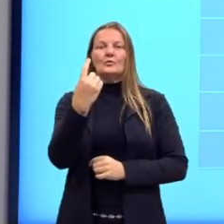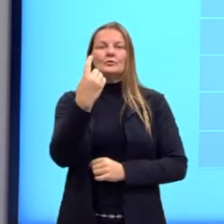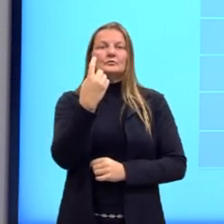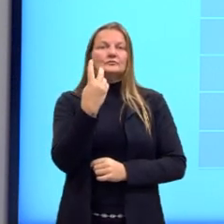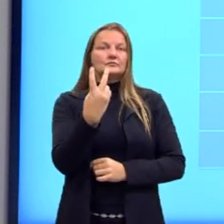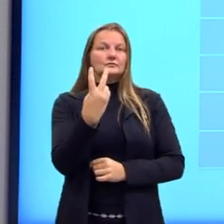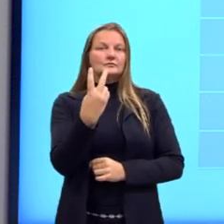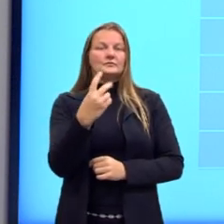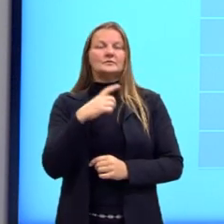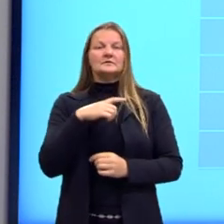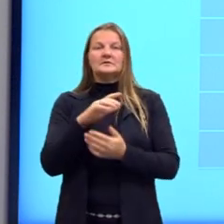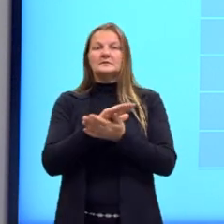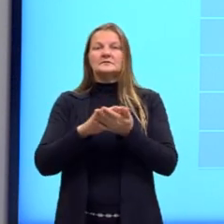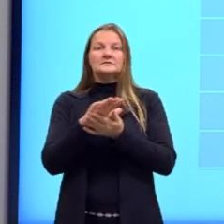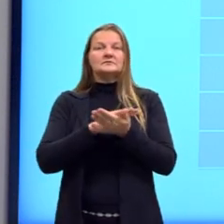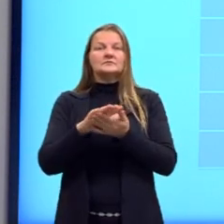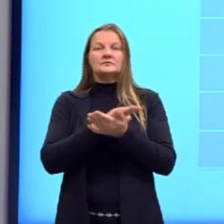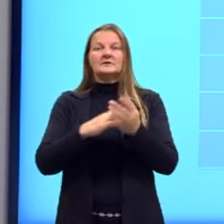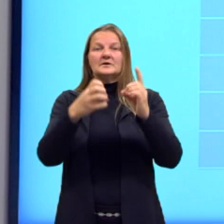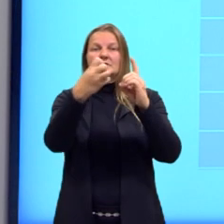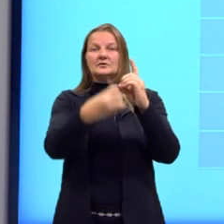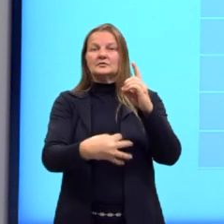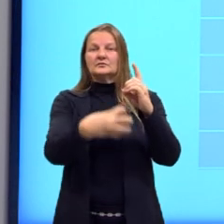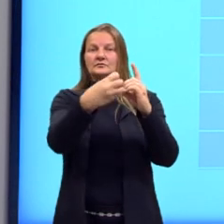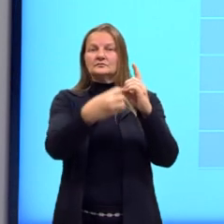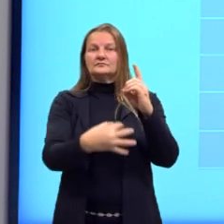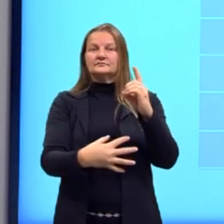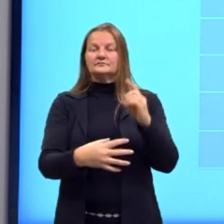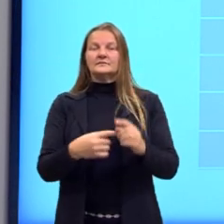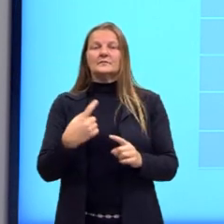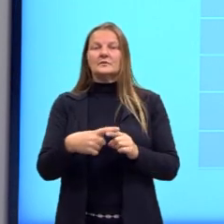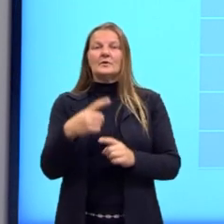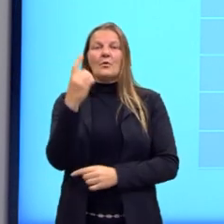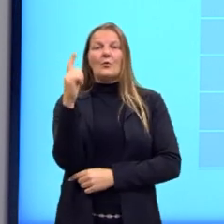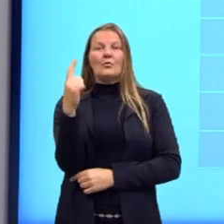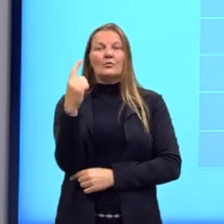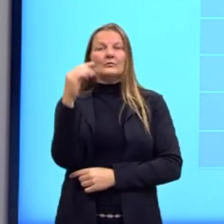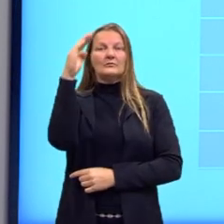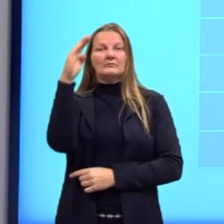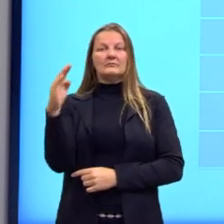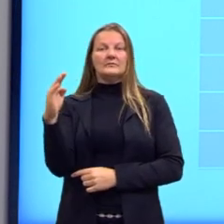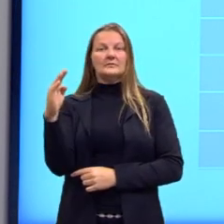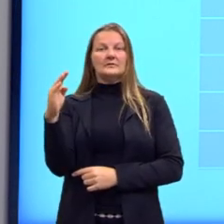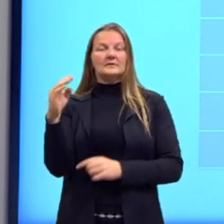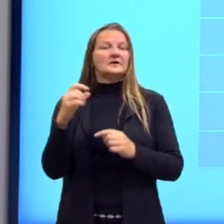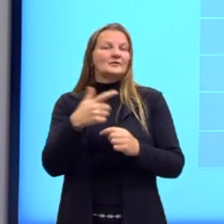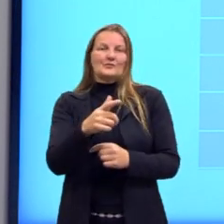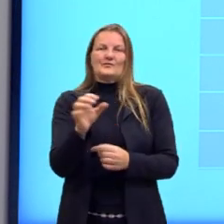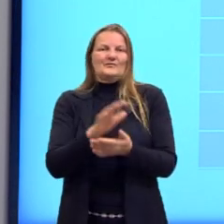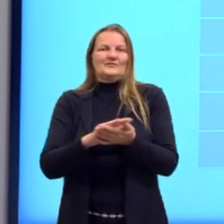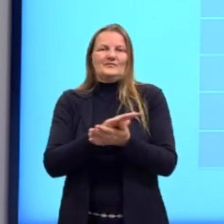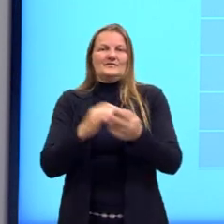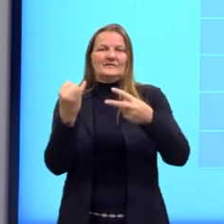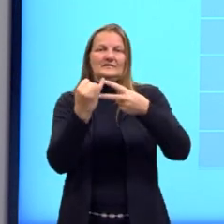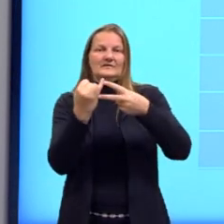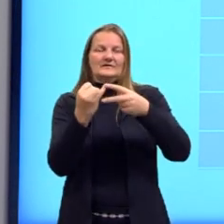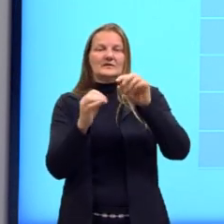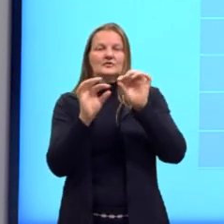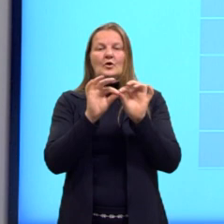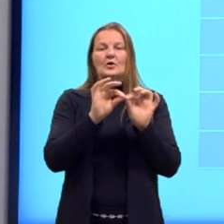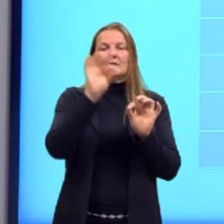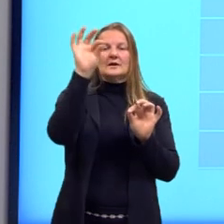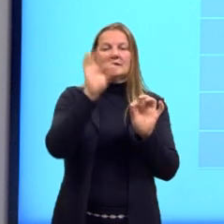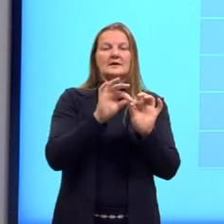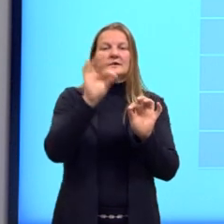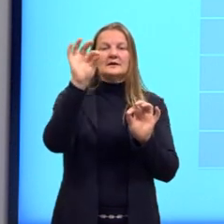dois lados não tem ali a definição A nomenclatura porque aí não se trata de um polígono é uma linha